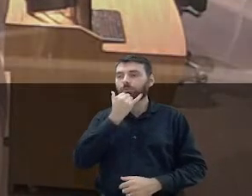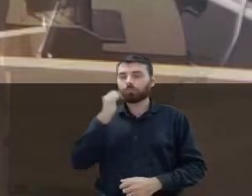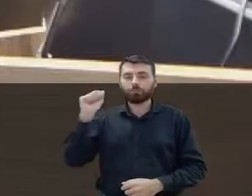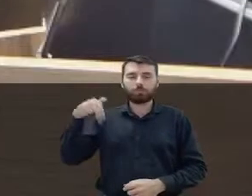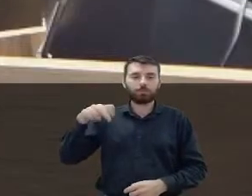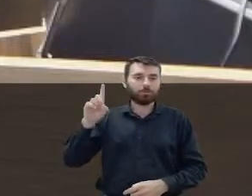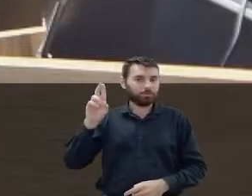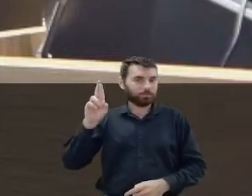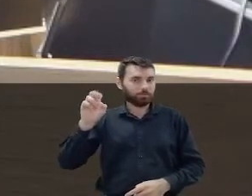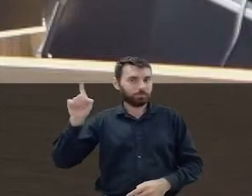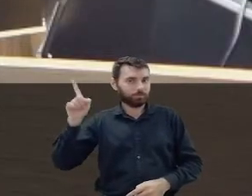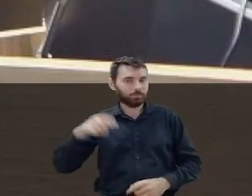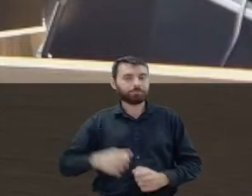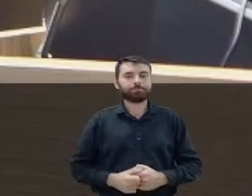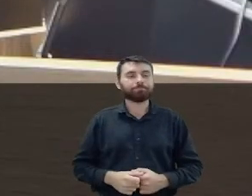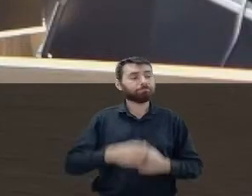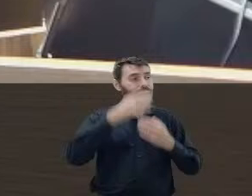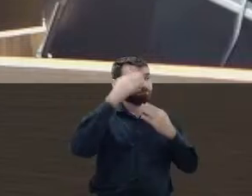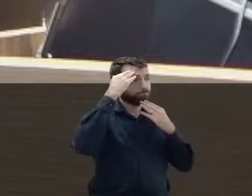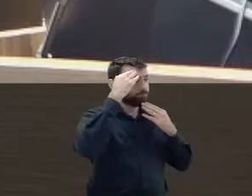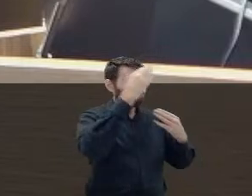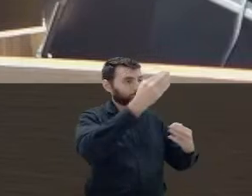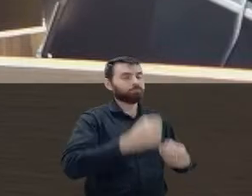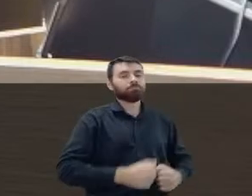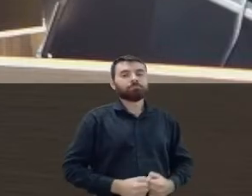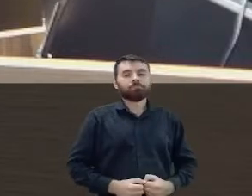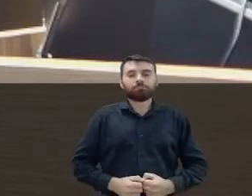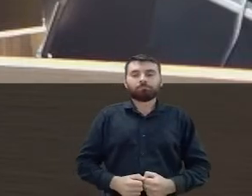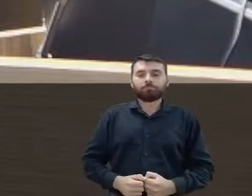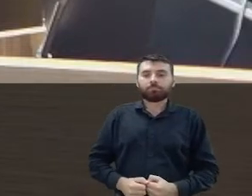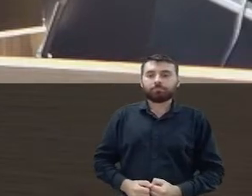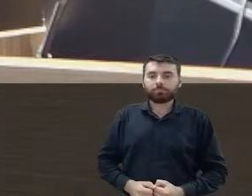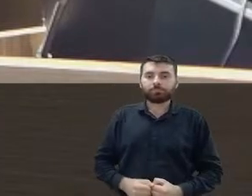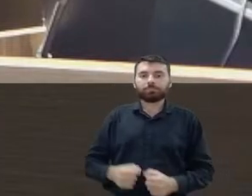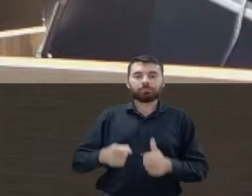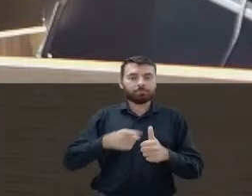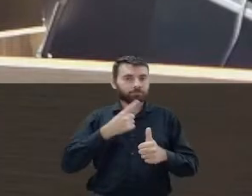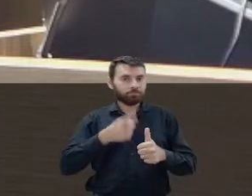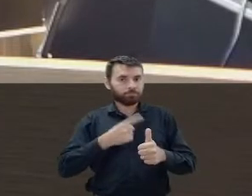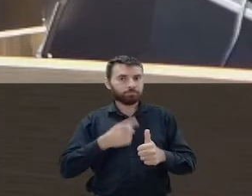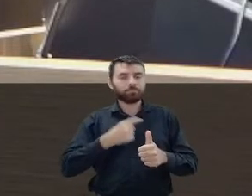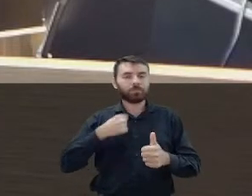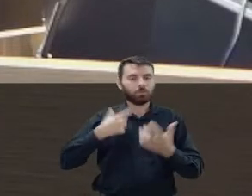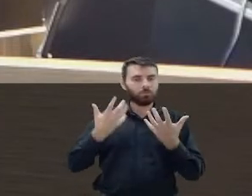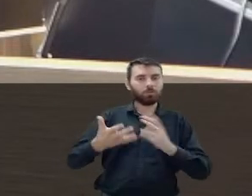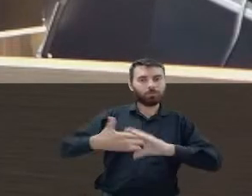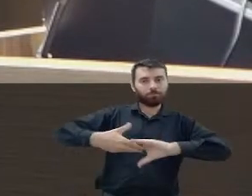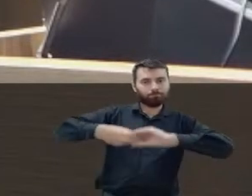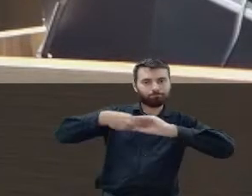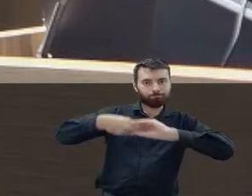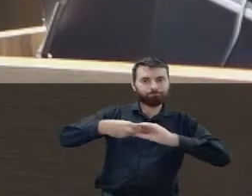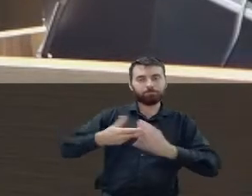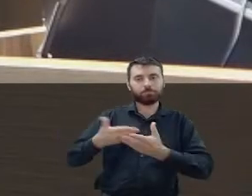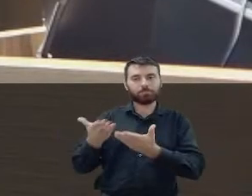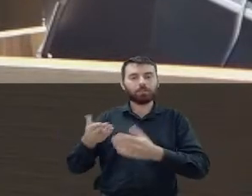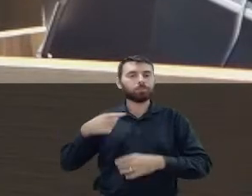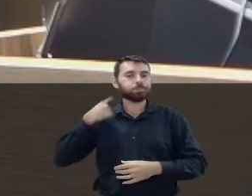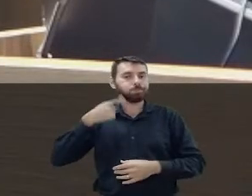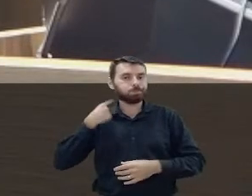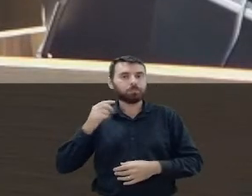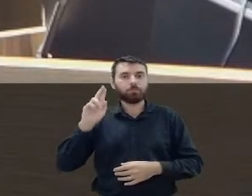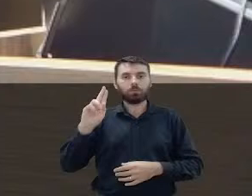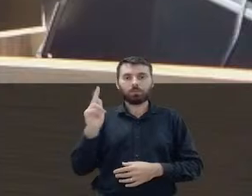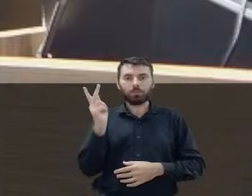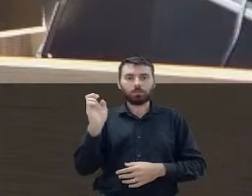Obrigado, presidente. Primeiramente, eu quero saudar o doutor Henrique Porfírio de Oliveira